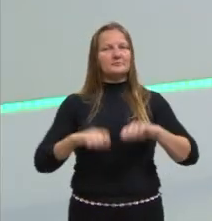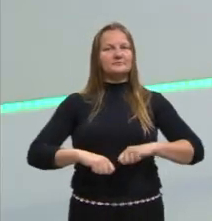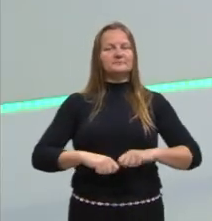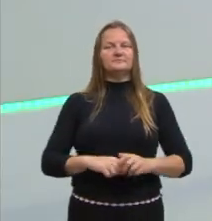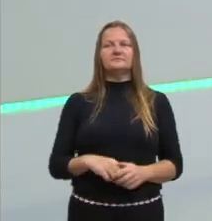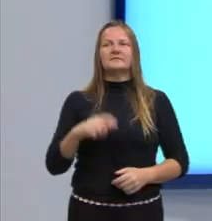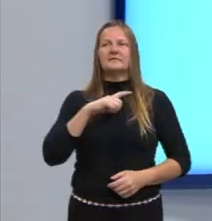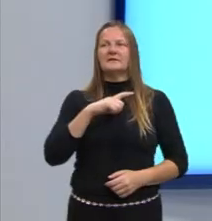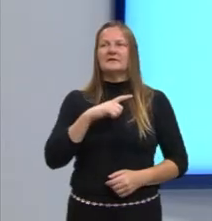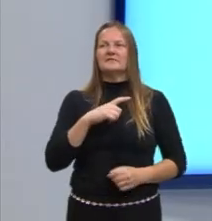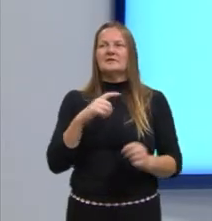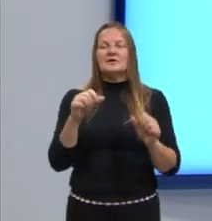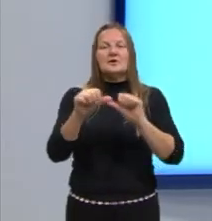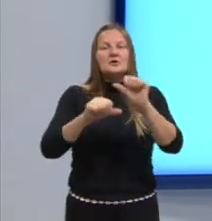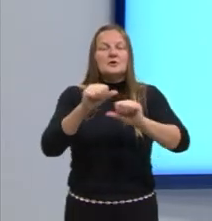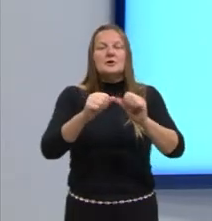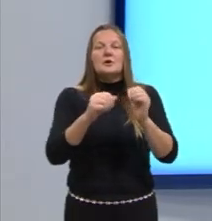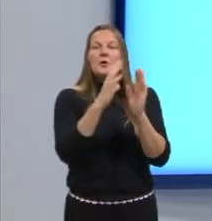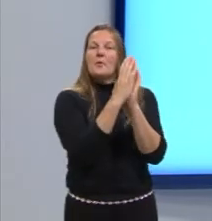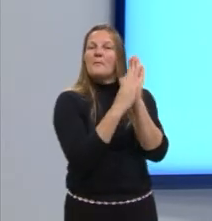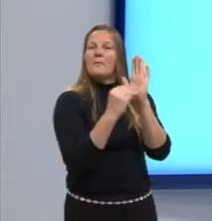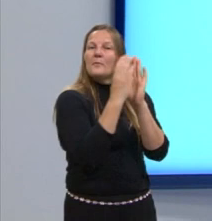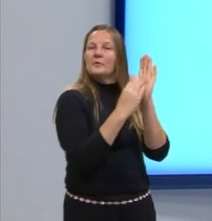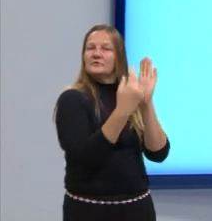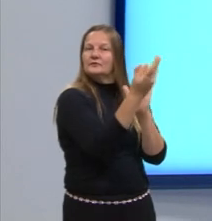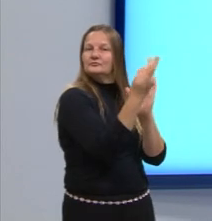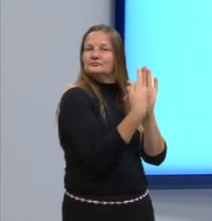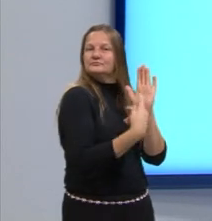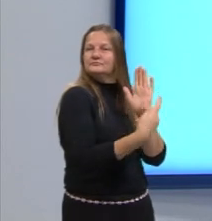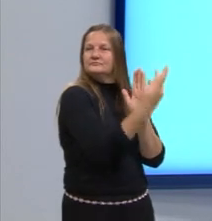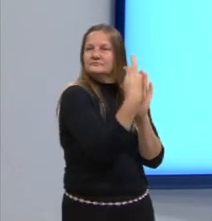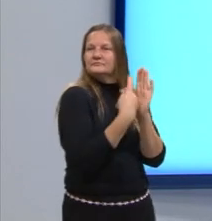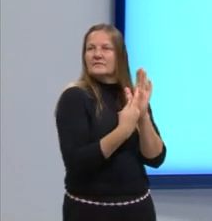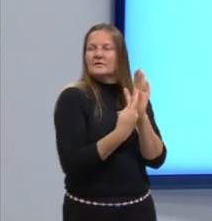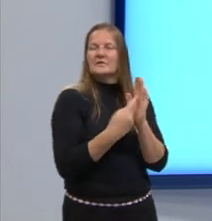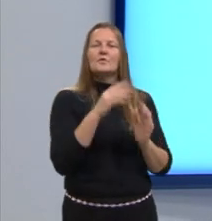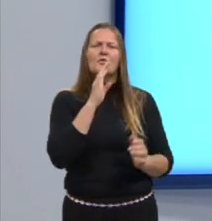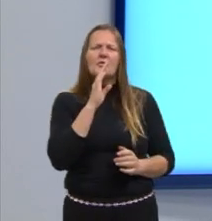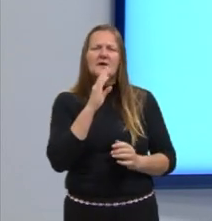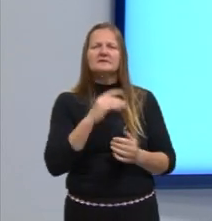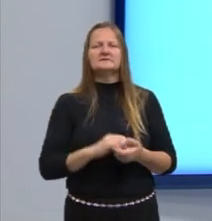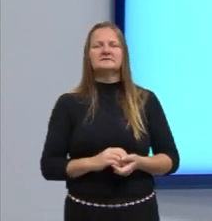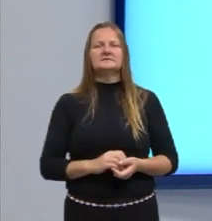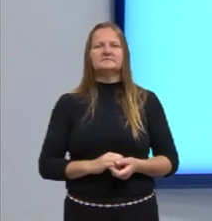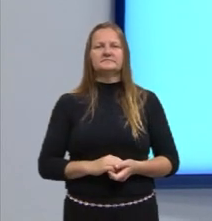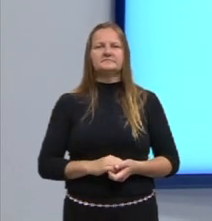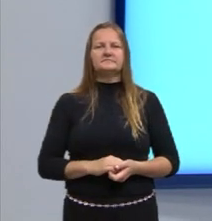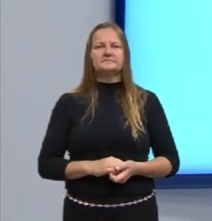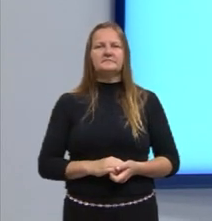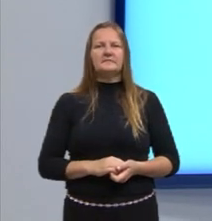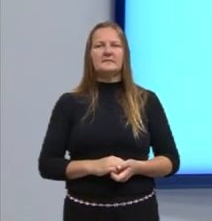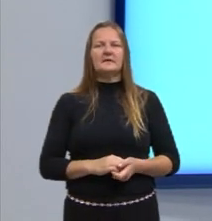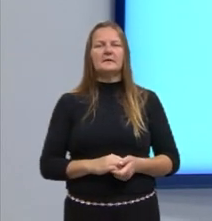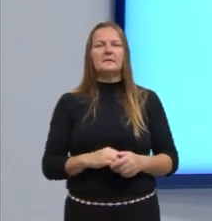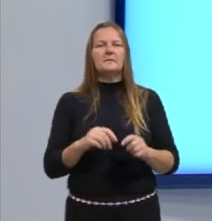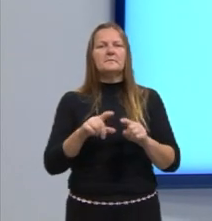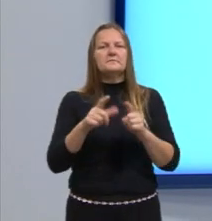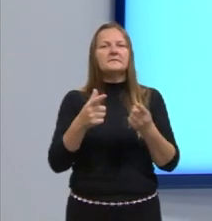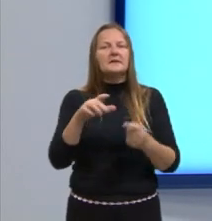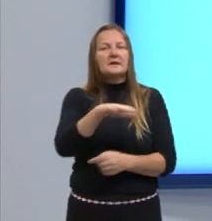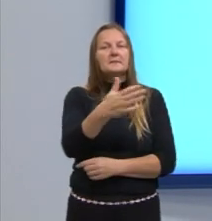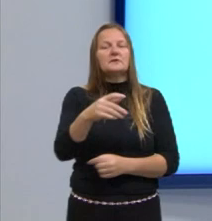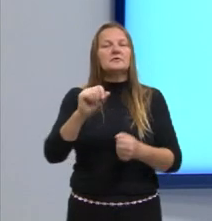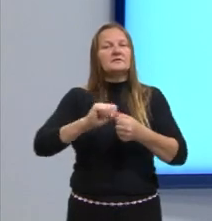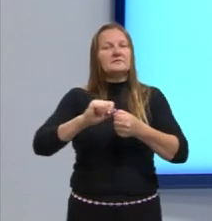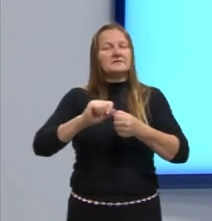lá que a gente teve uma mudança no modelo atômico esse modelo atômico aqui a gente ainda usa ele é muito bom para certas dependendo do que